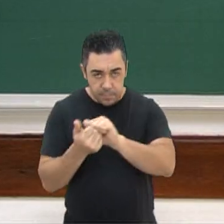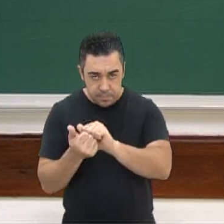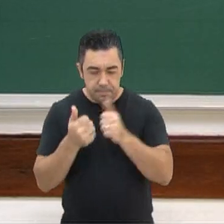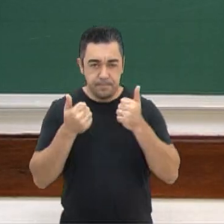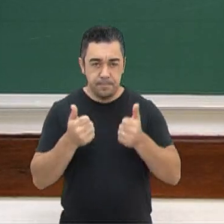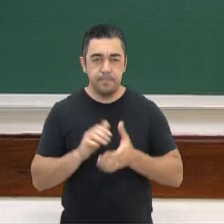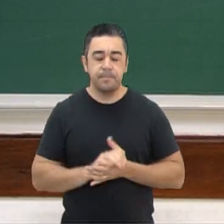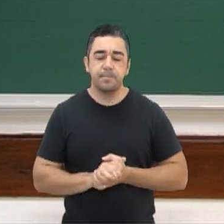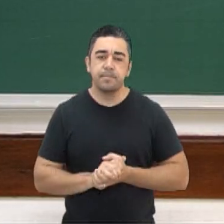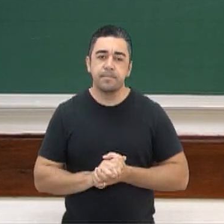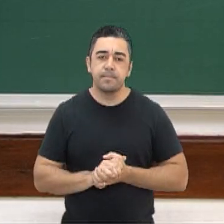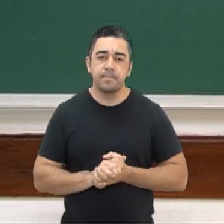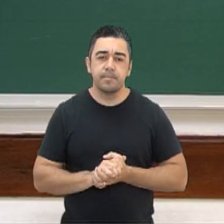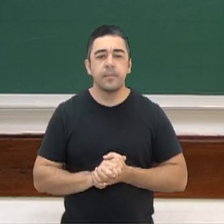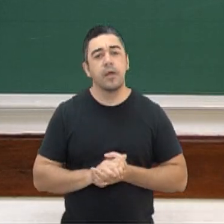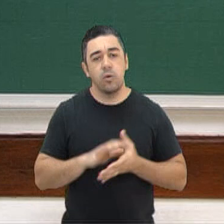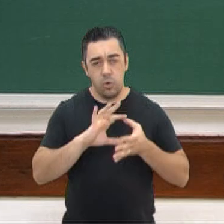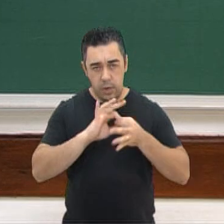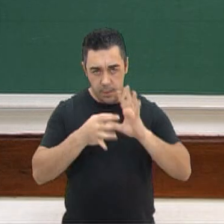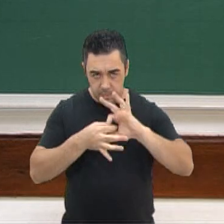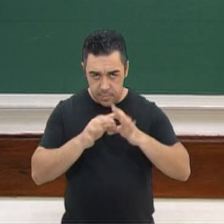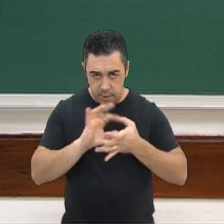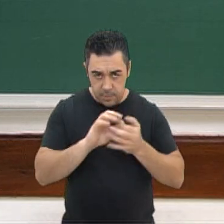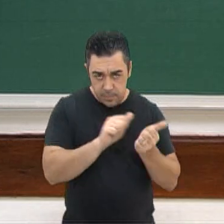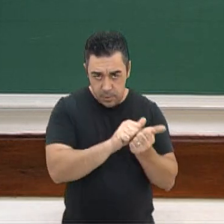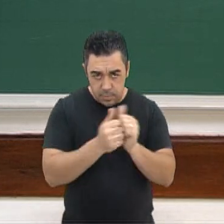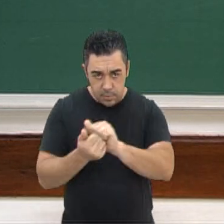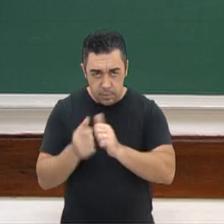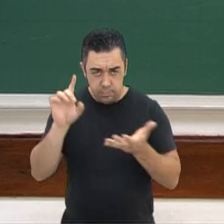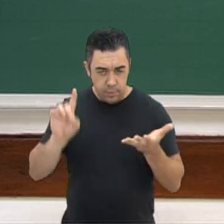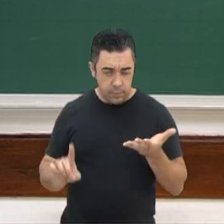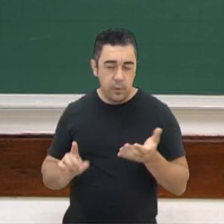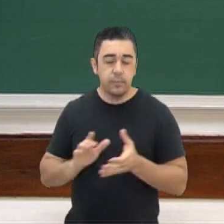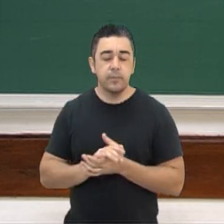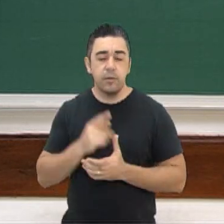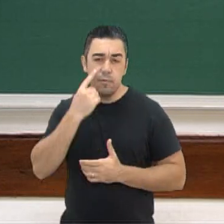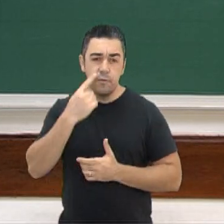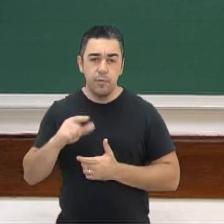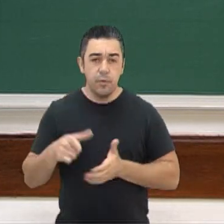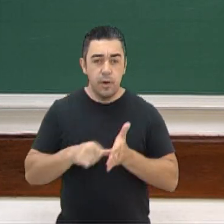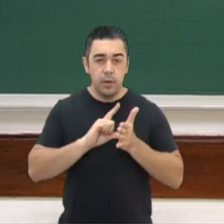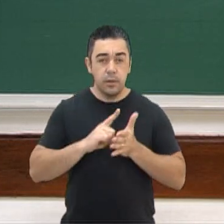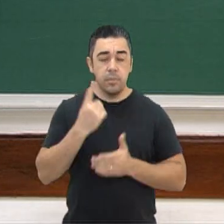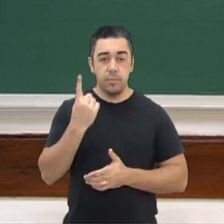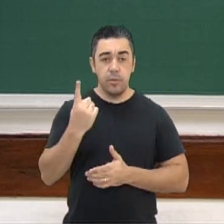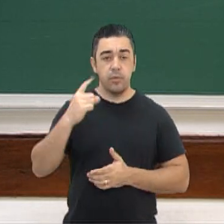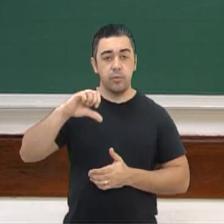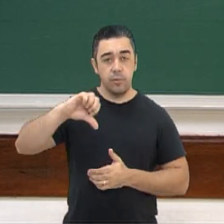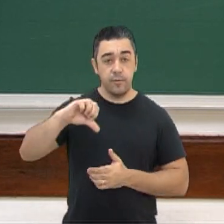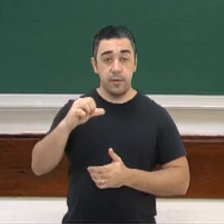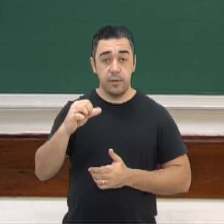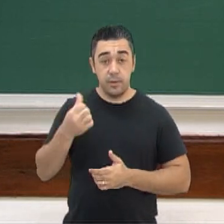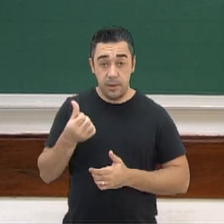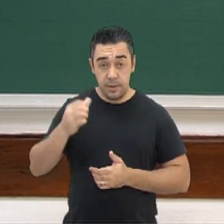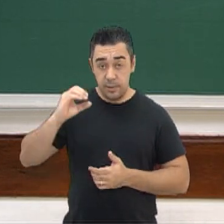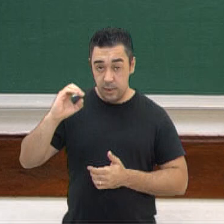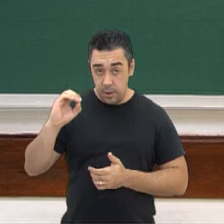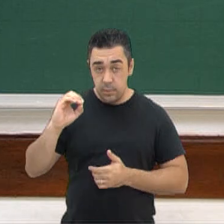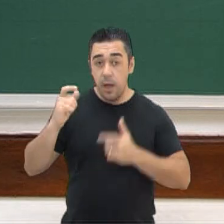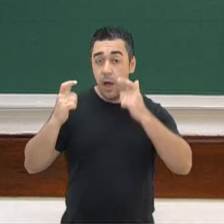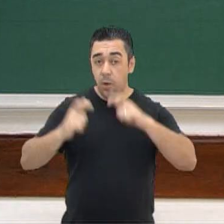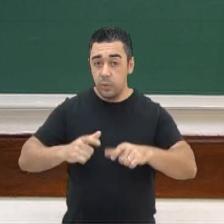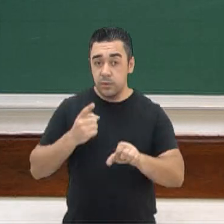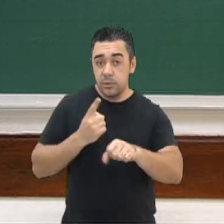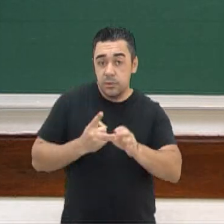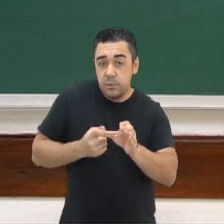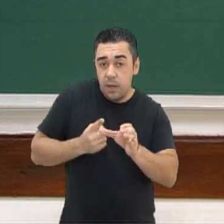As Paralimpíadas, como vocês já viram em aulas anteriores, a primeira edição foi em 1960, em Roma,